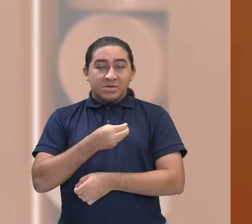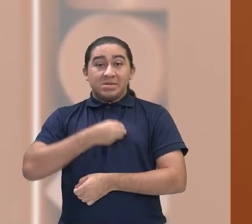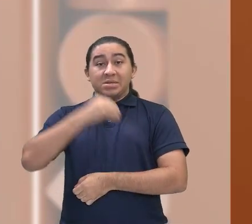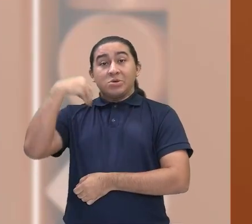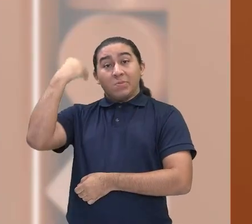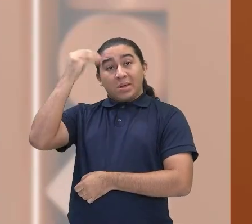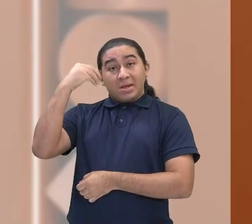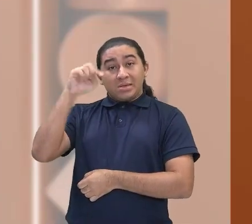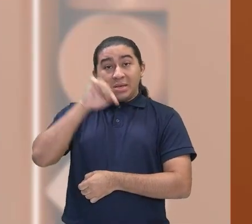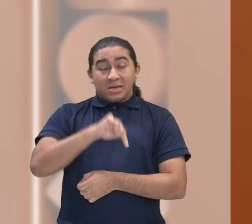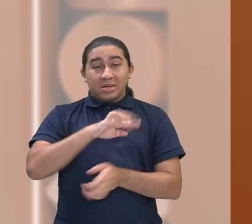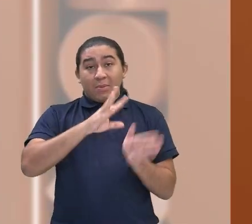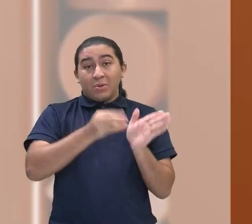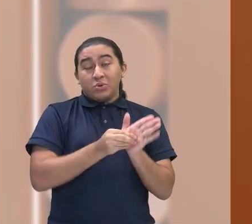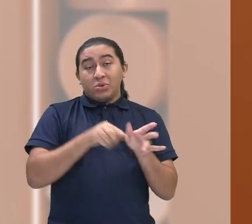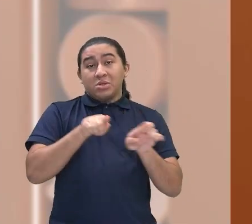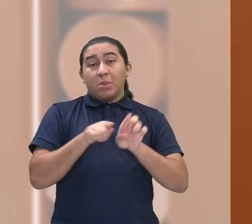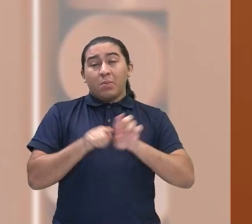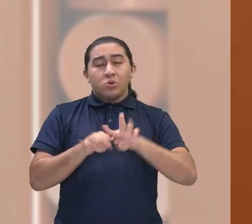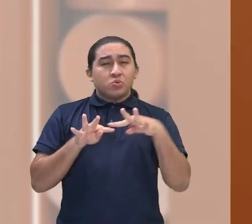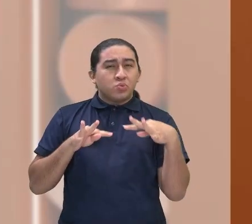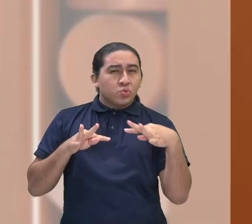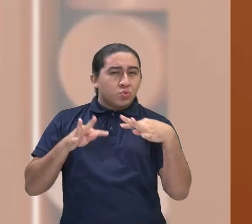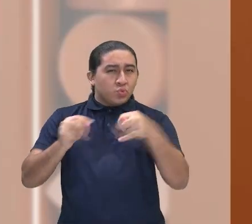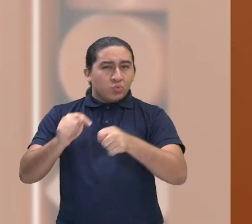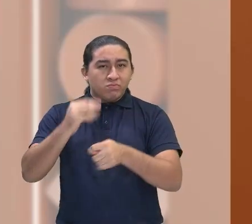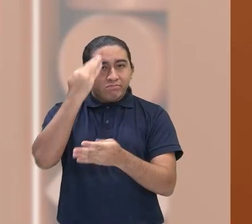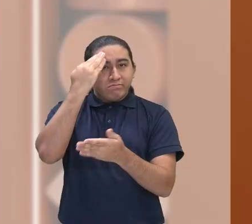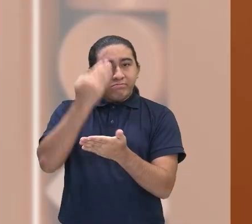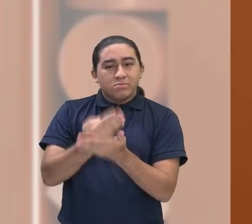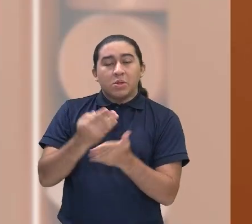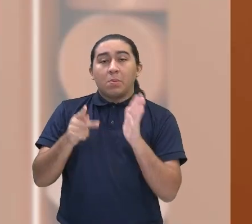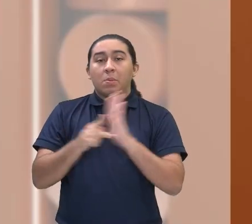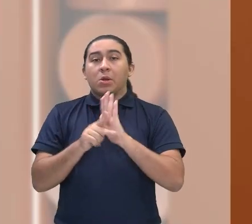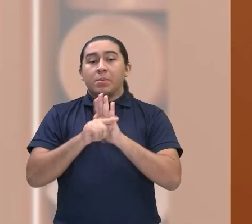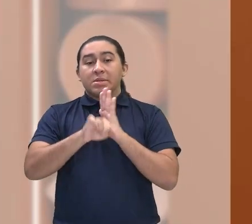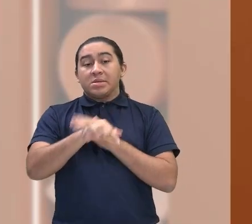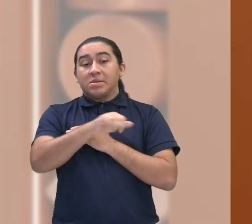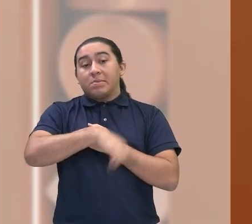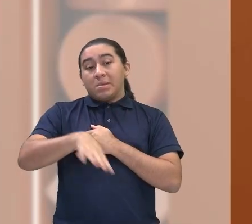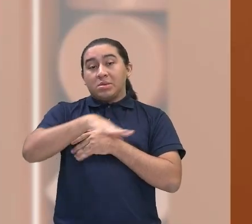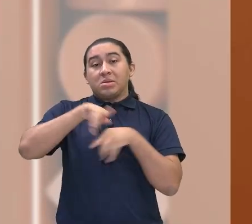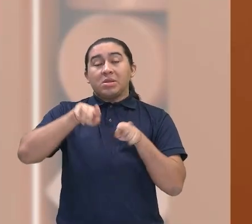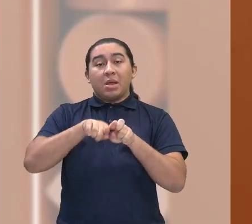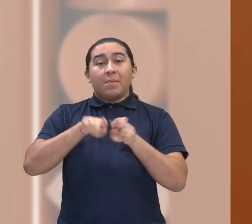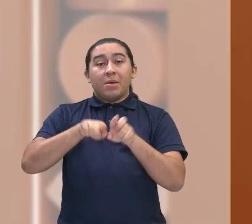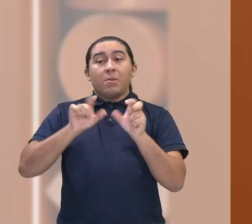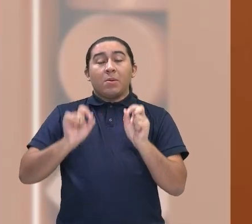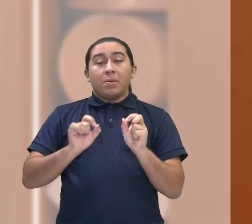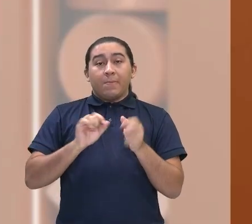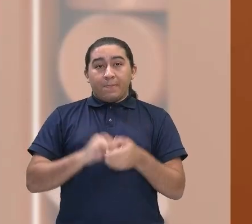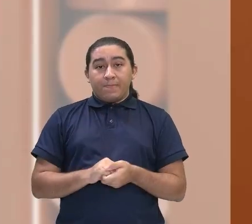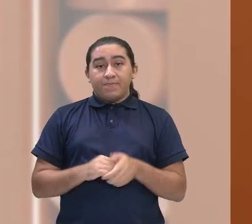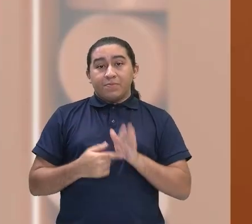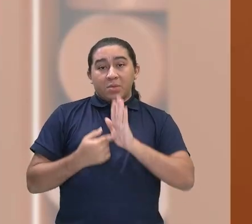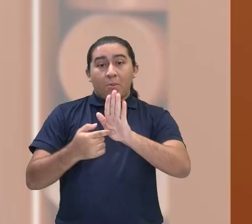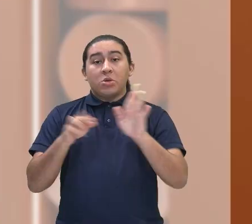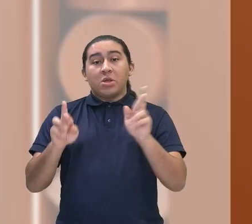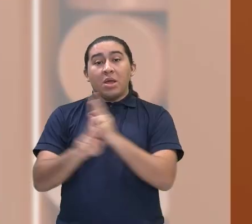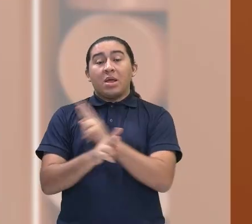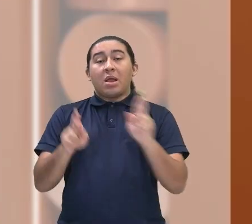as crendices, o conhecimento, né, e reflete justamente essa relação entre